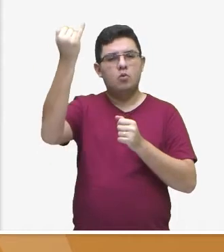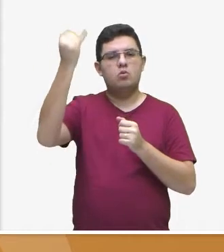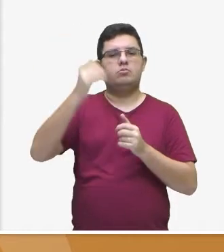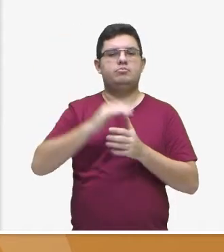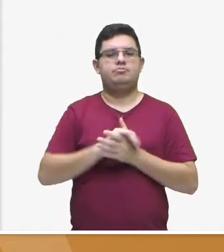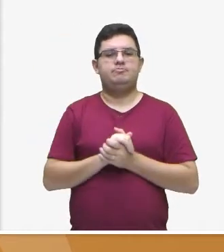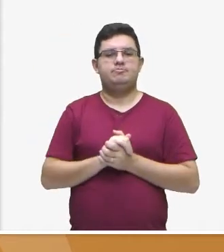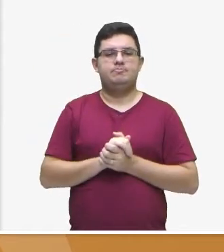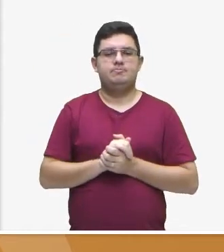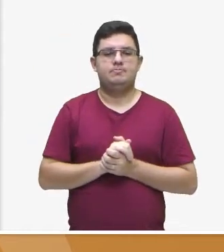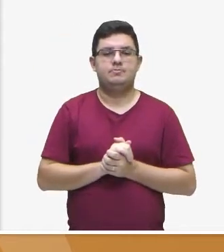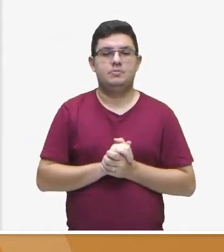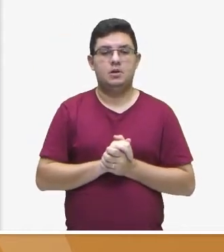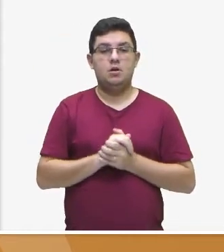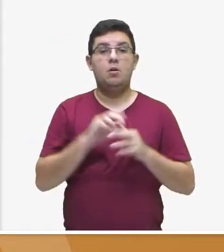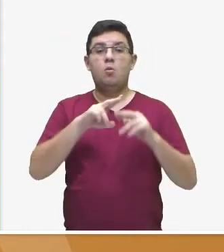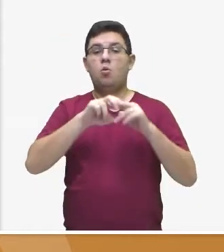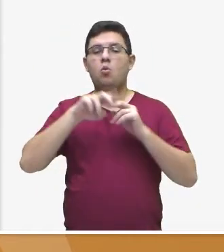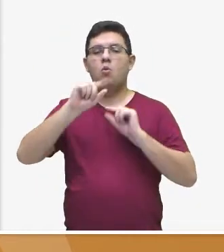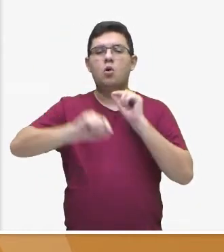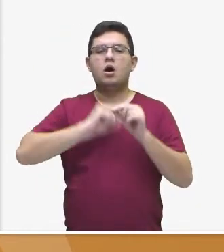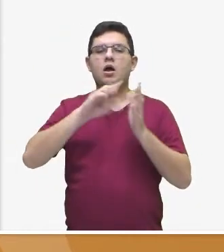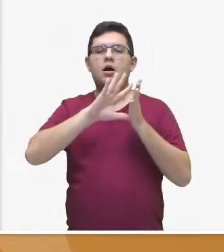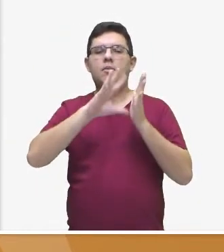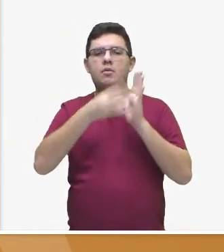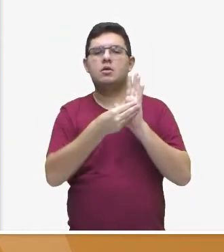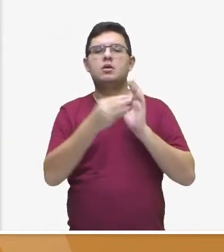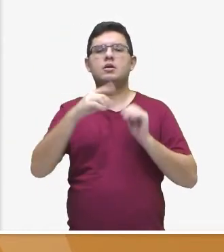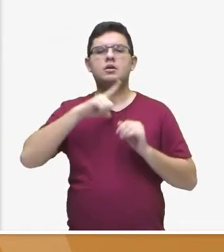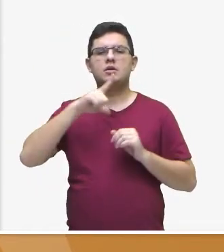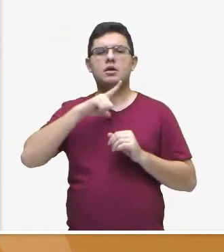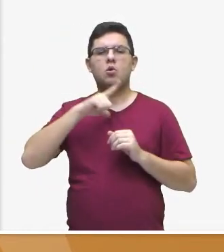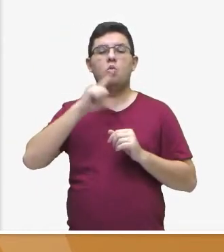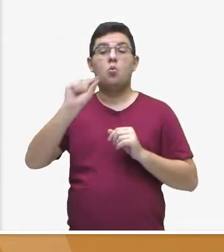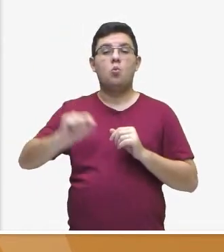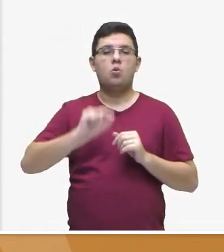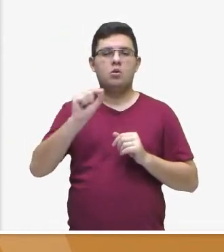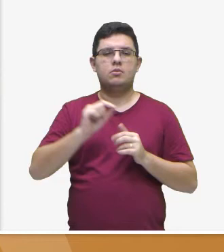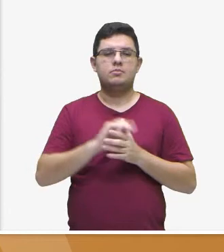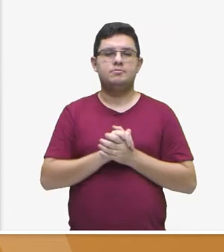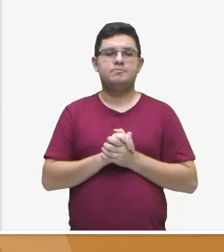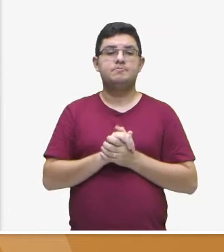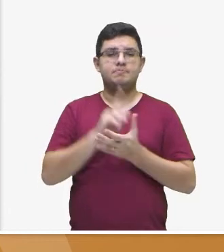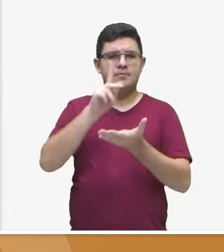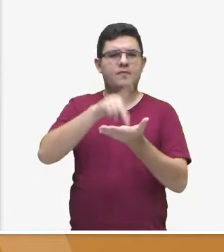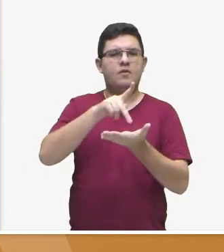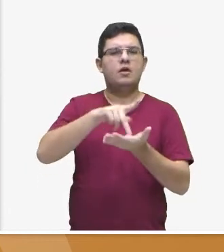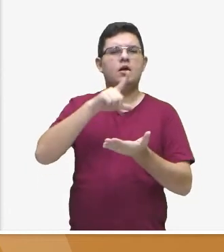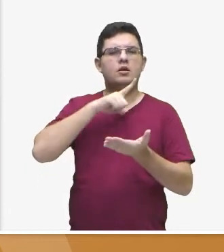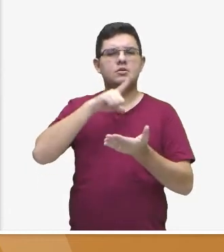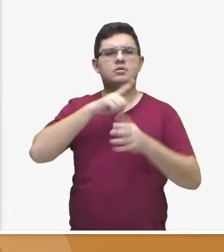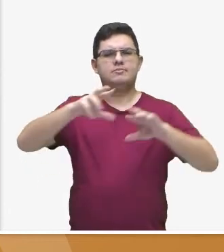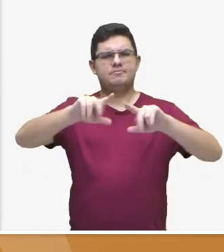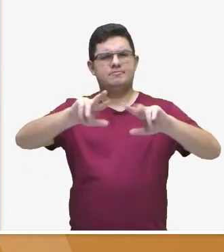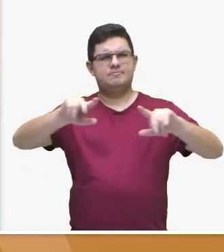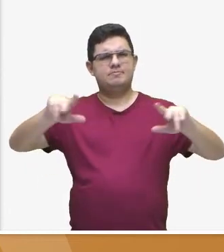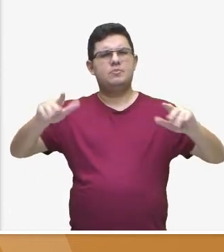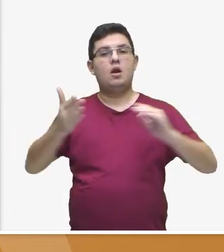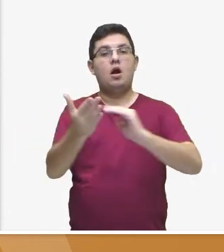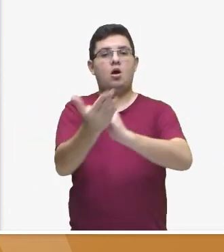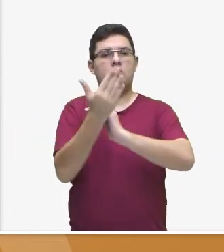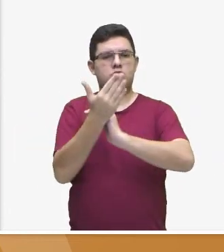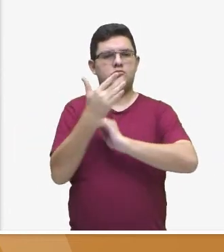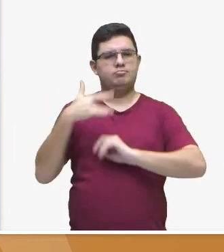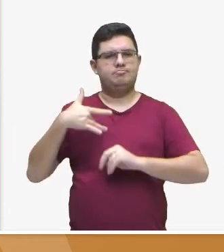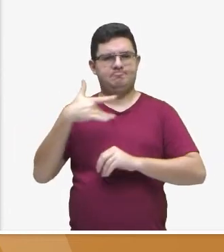humanidade. Porque na floresta nós temos aí uma verdadeira farmácia, né? Essa biodiversidade